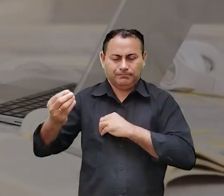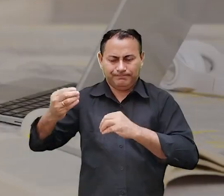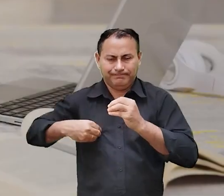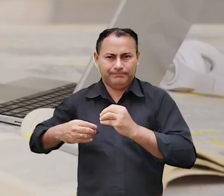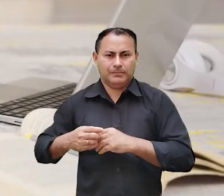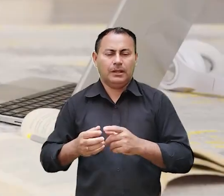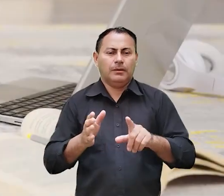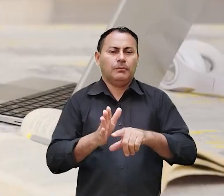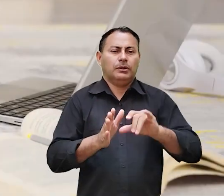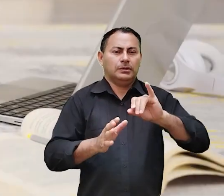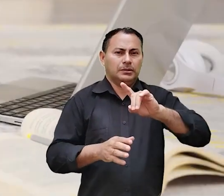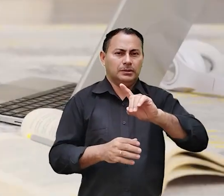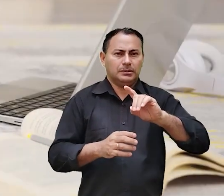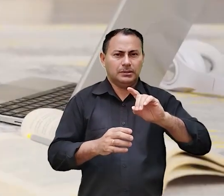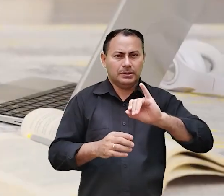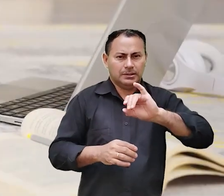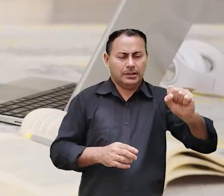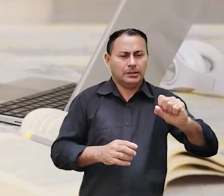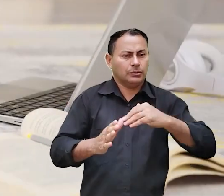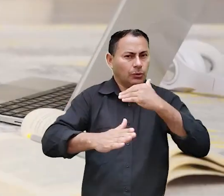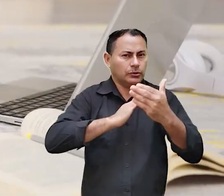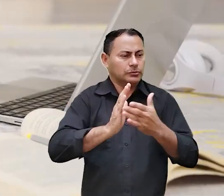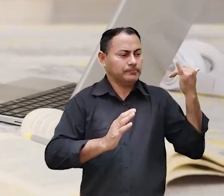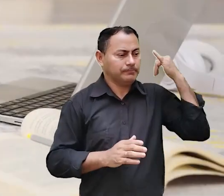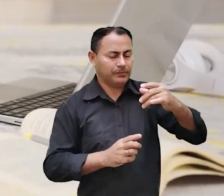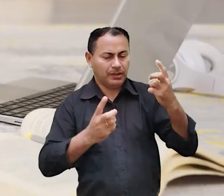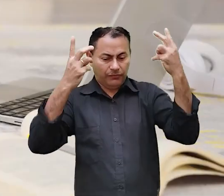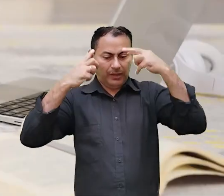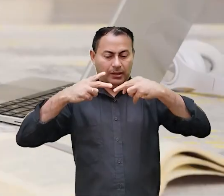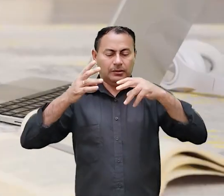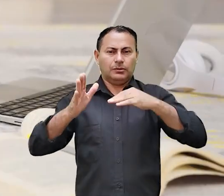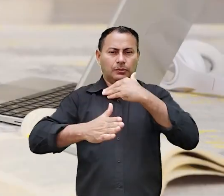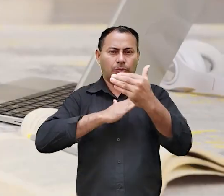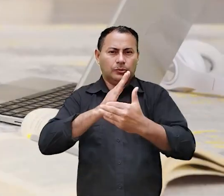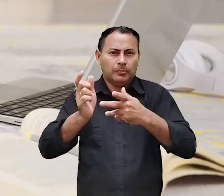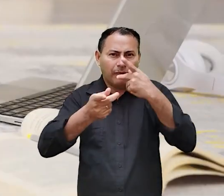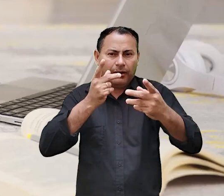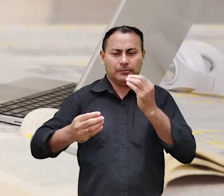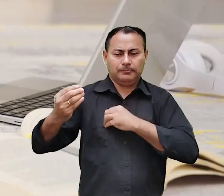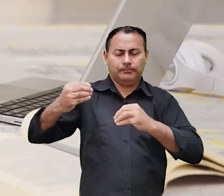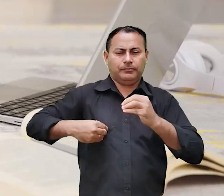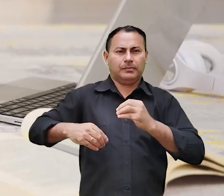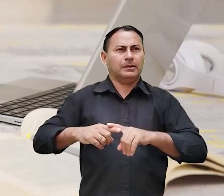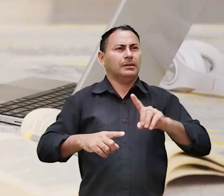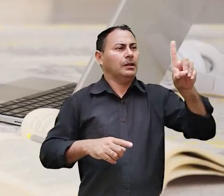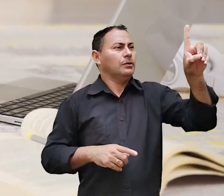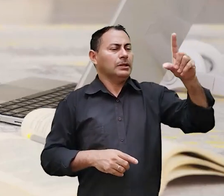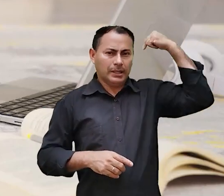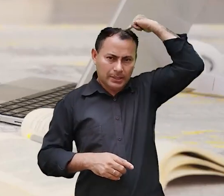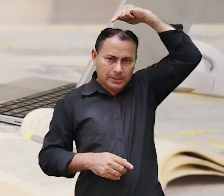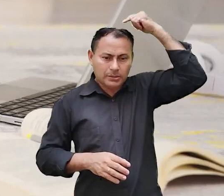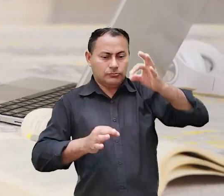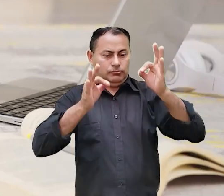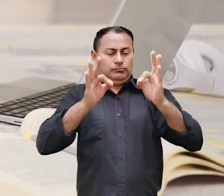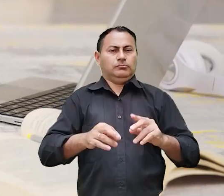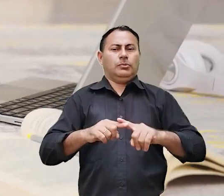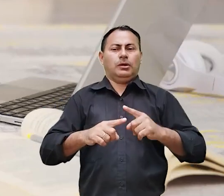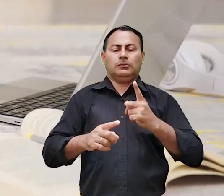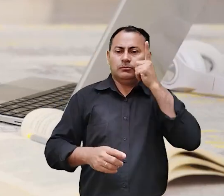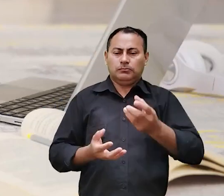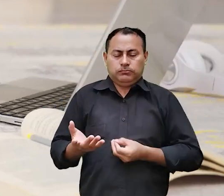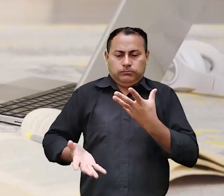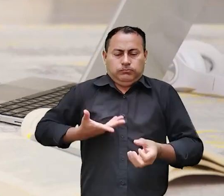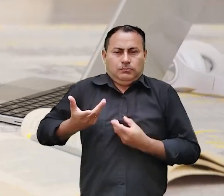depois de olhar para si mesmos todos eles dizem que são pecadores Por que todos dizem que Deus é santo e majestoso e por não